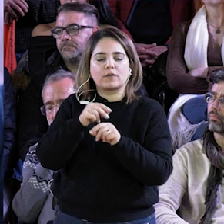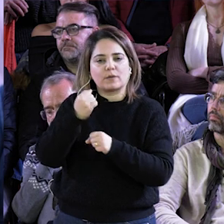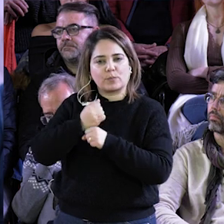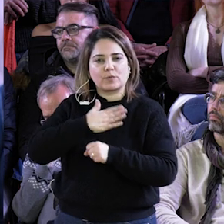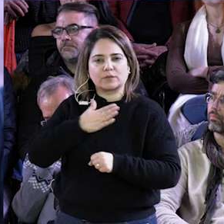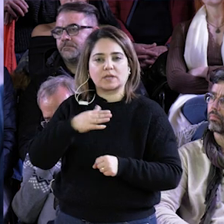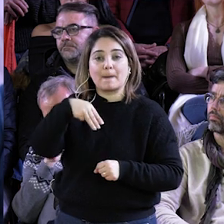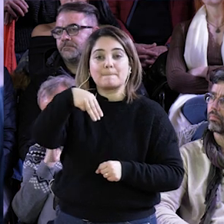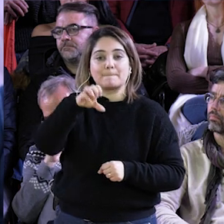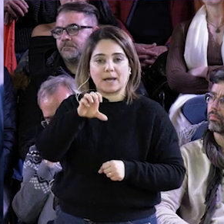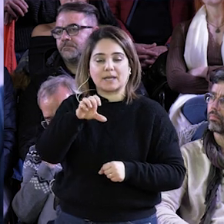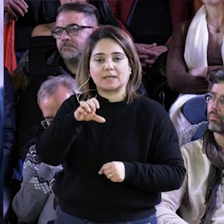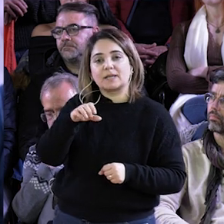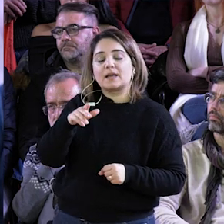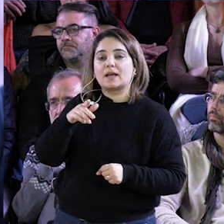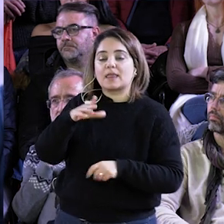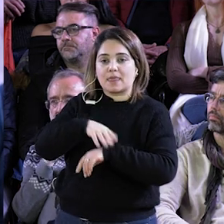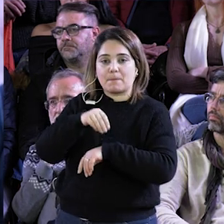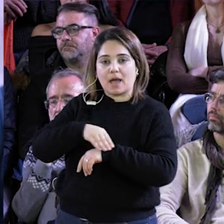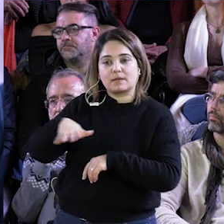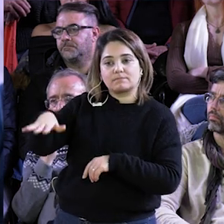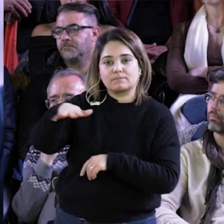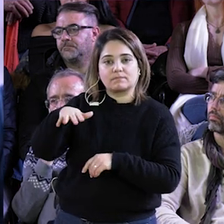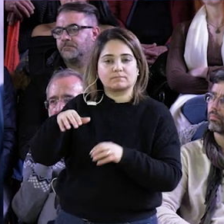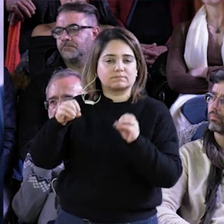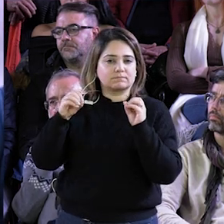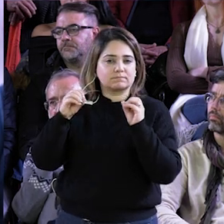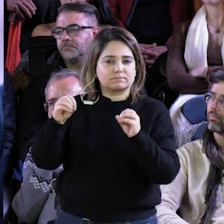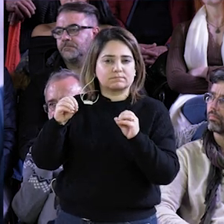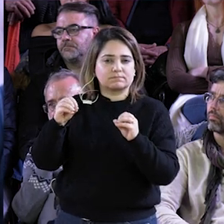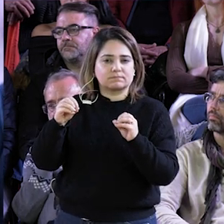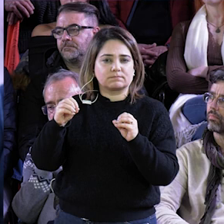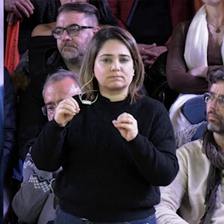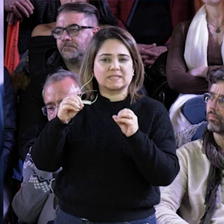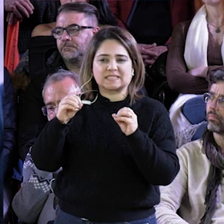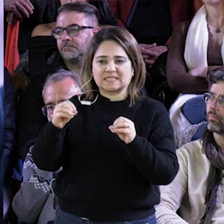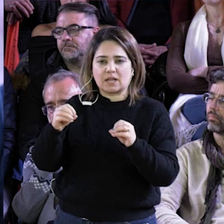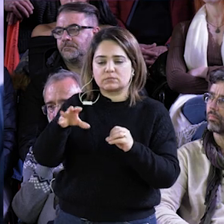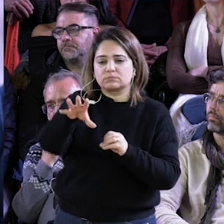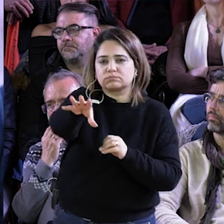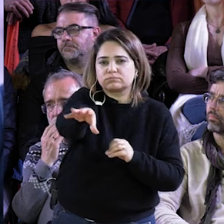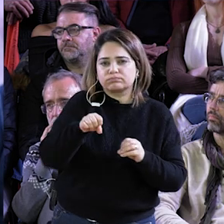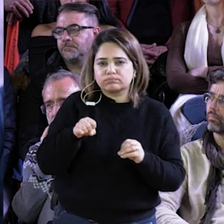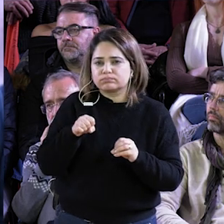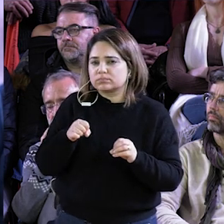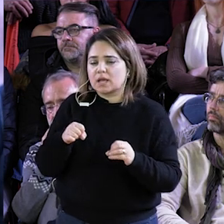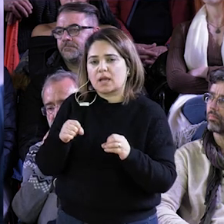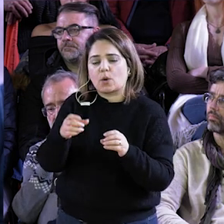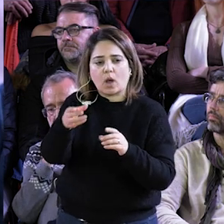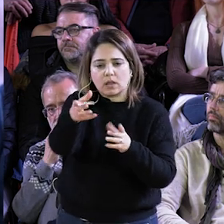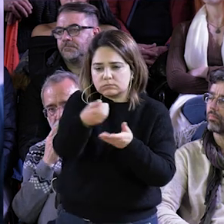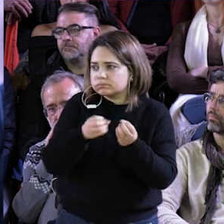No McDonald's da Maia, não houve nenhuma encomenda que tenha sido levantada. No Norte Shopping,